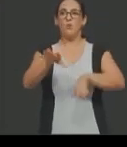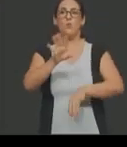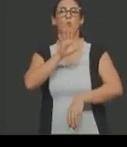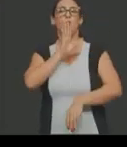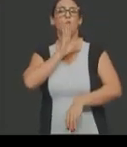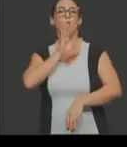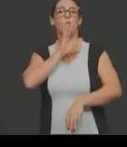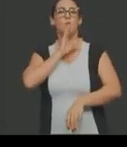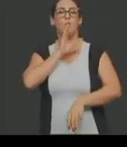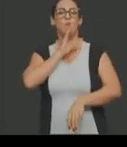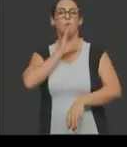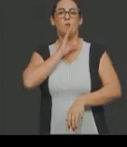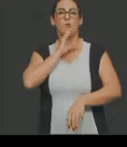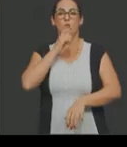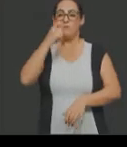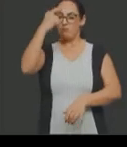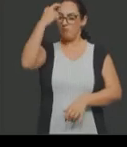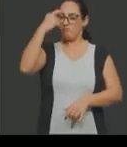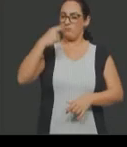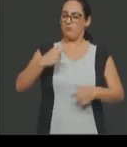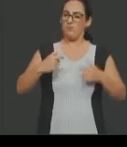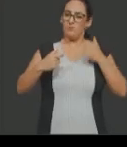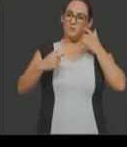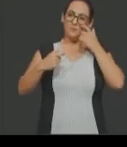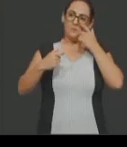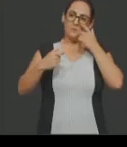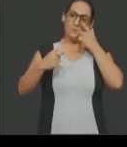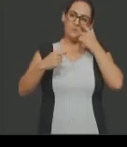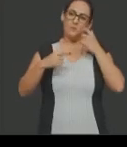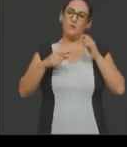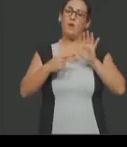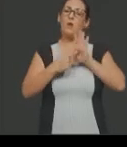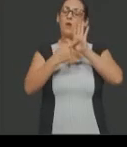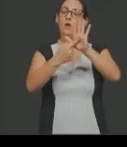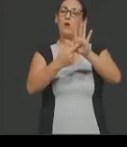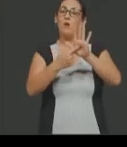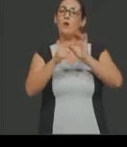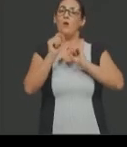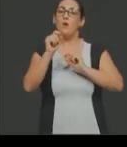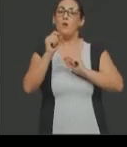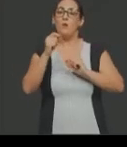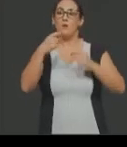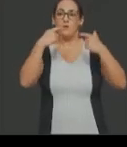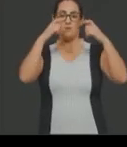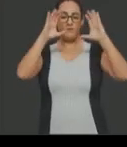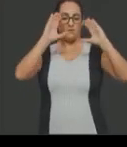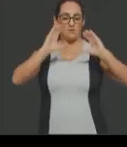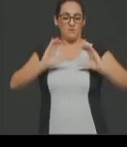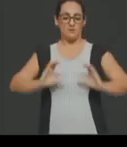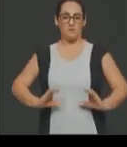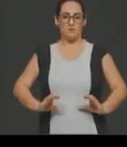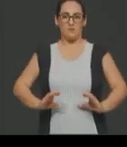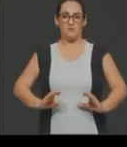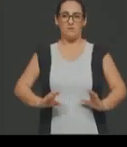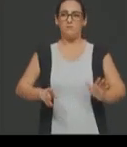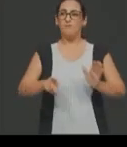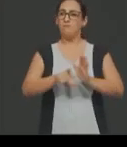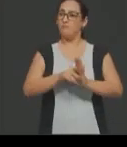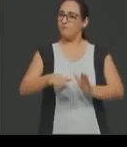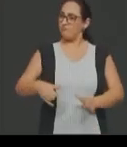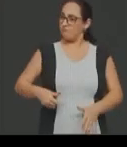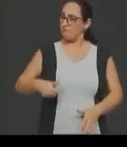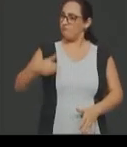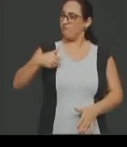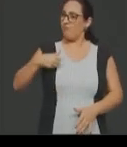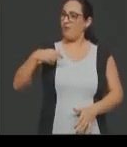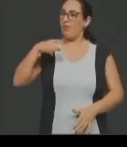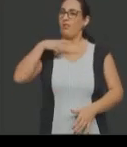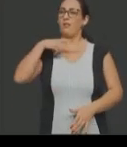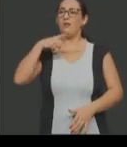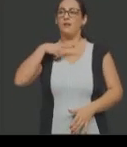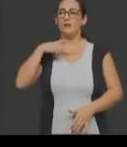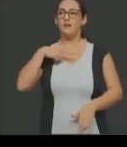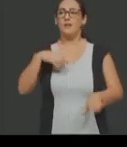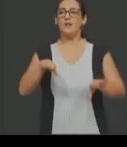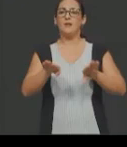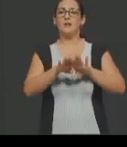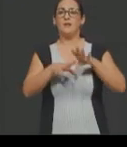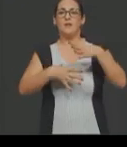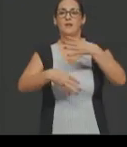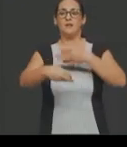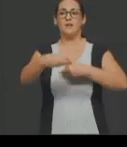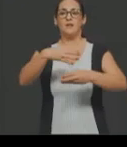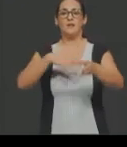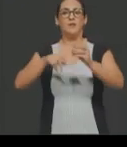atitudes, posturas que eduquem cidadãos orgulhosos de seu pertencimento étnico-racial, descendentes de africanos,